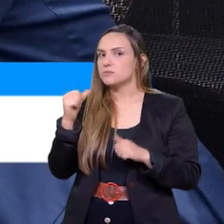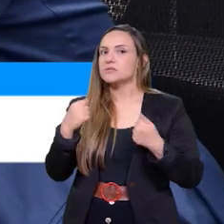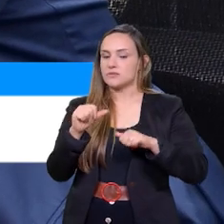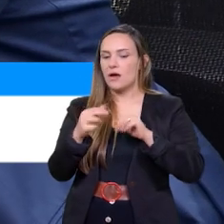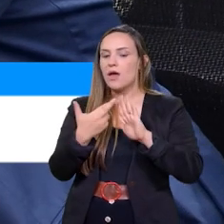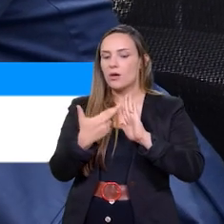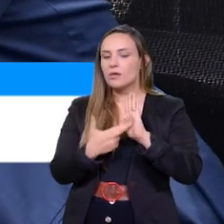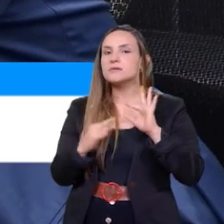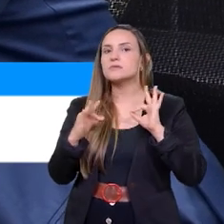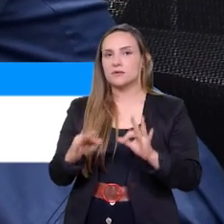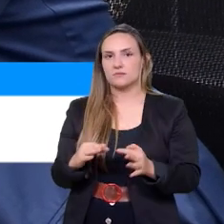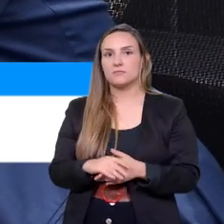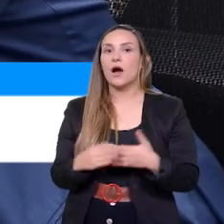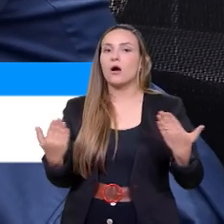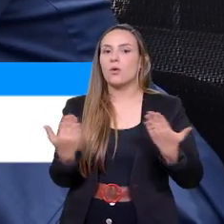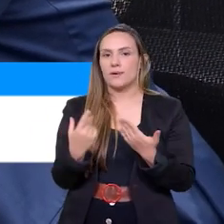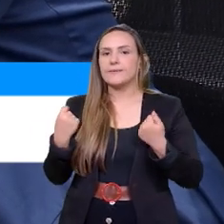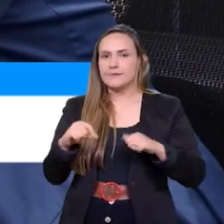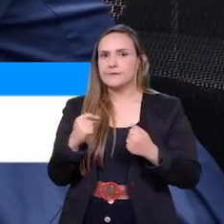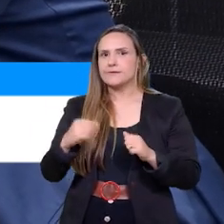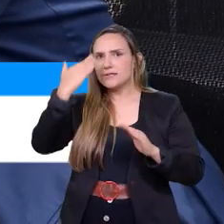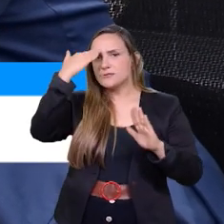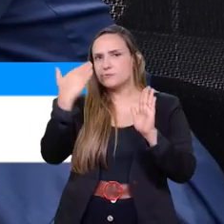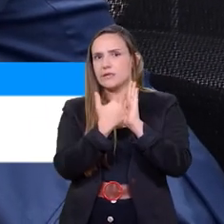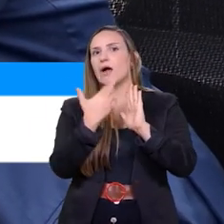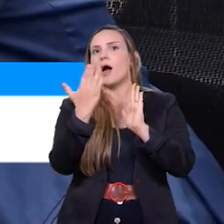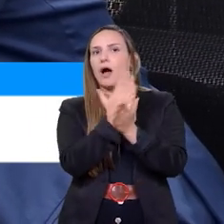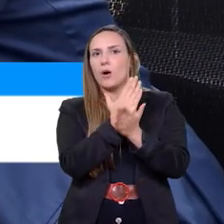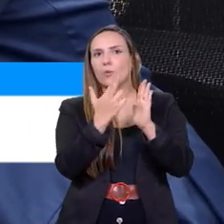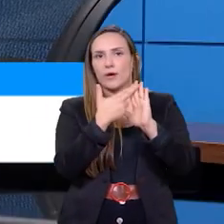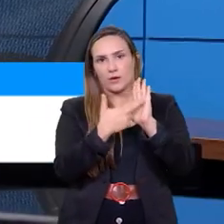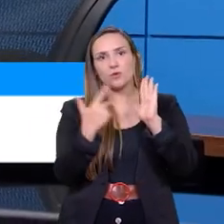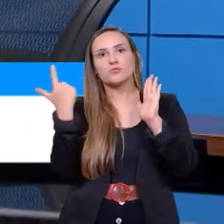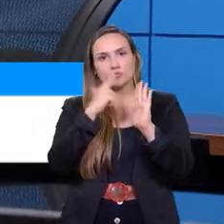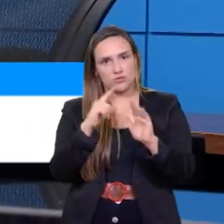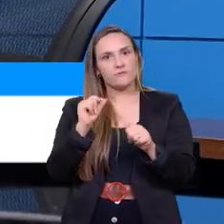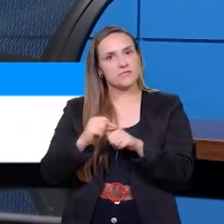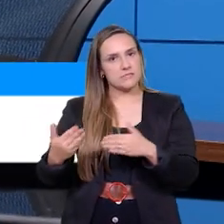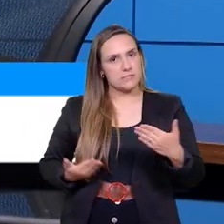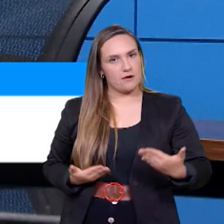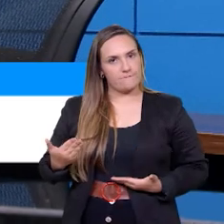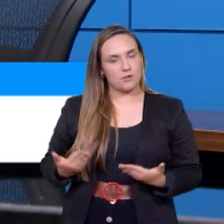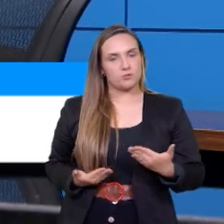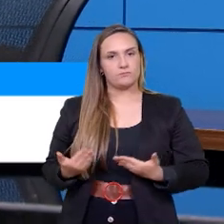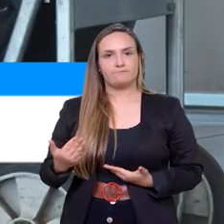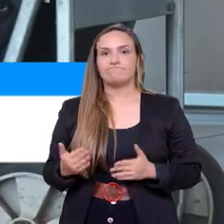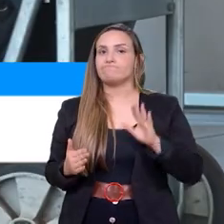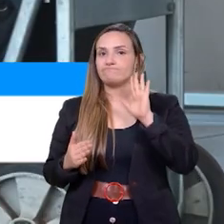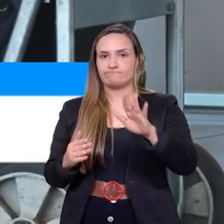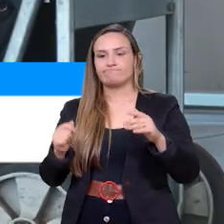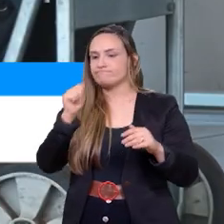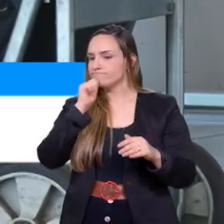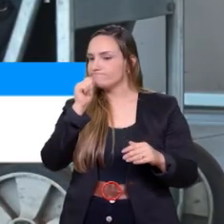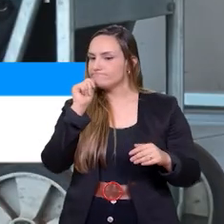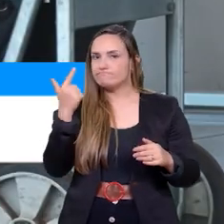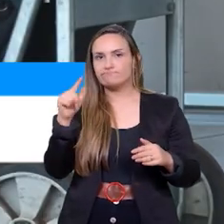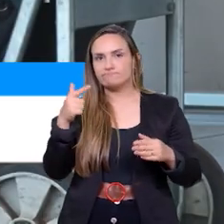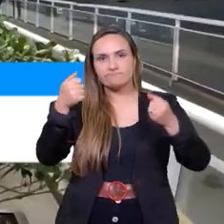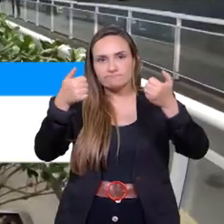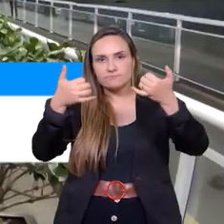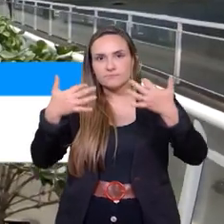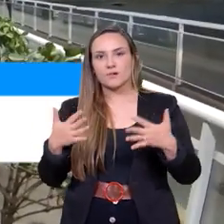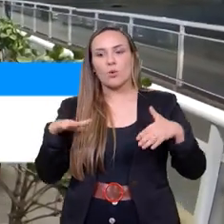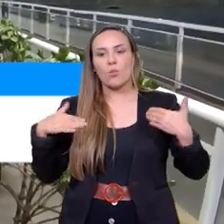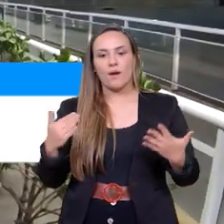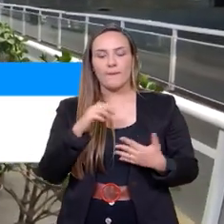além de garantir que haverá regulamentação especial para este tipo de serviço não foi assegurado ainda